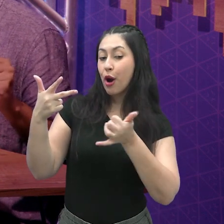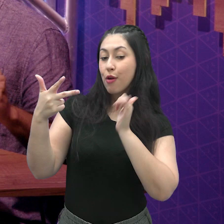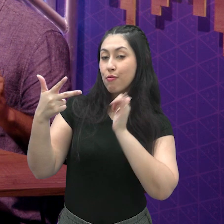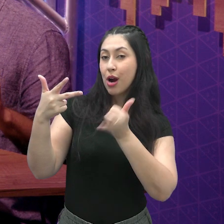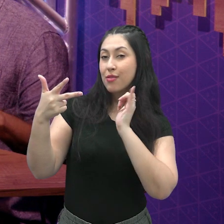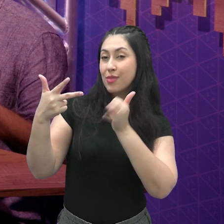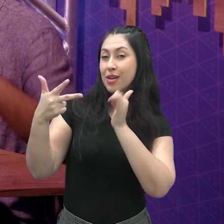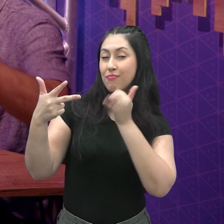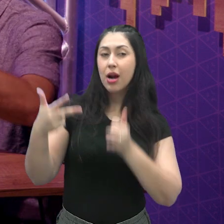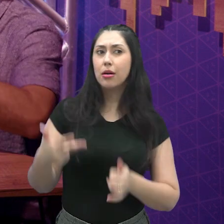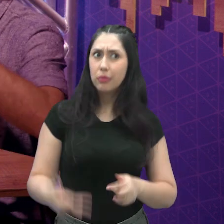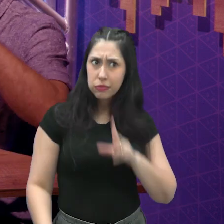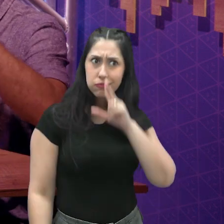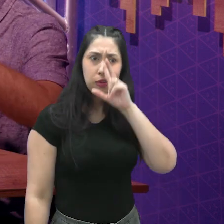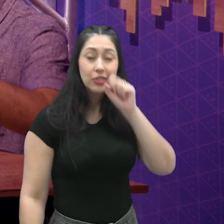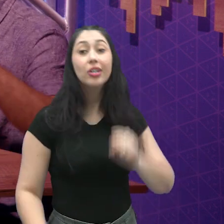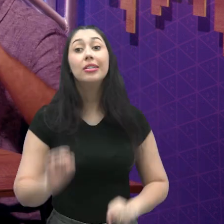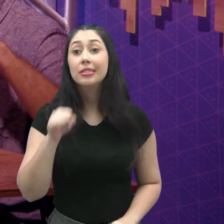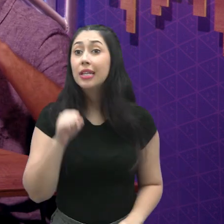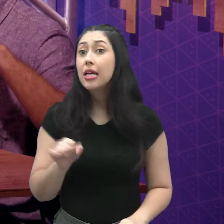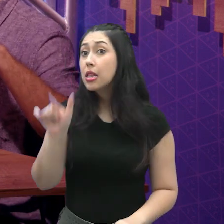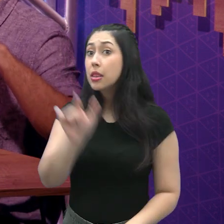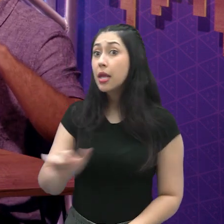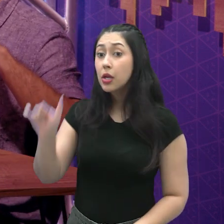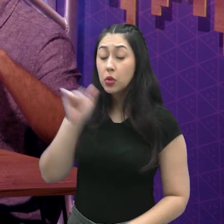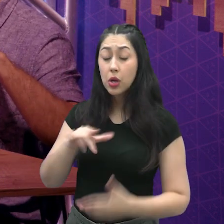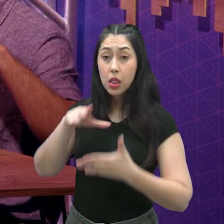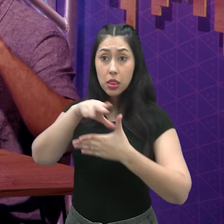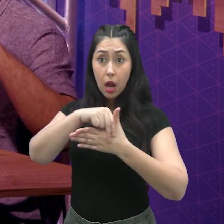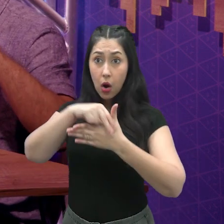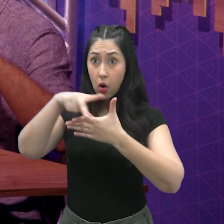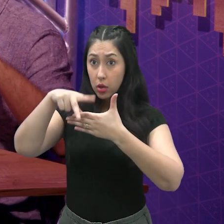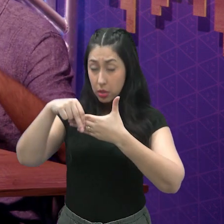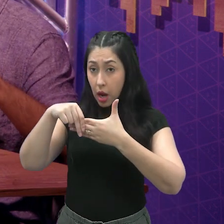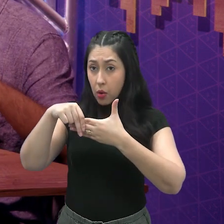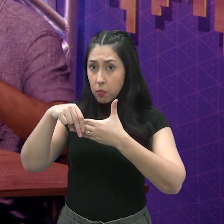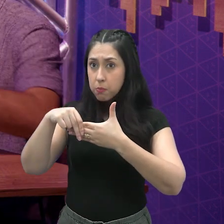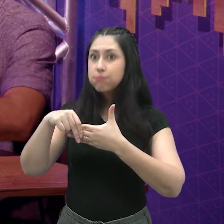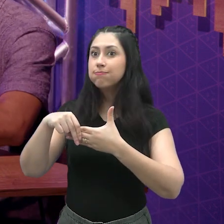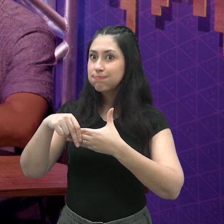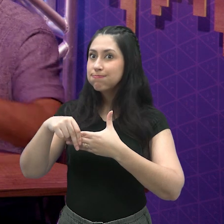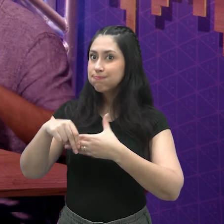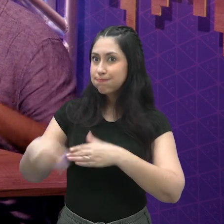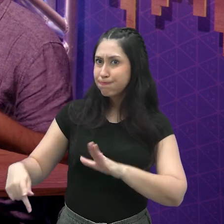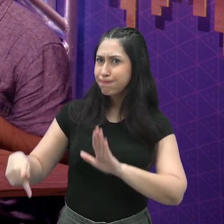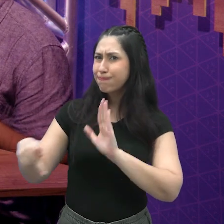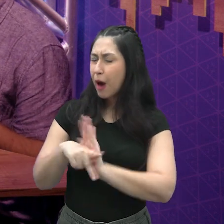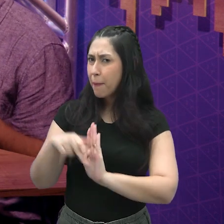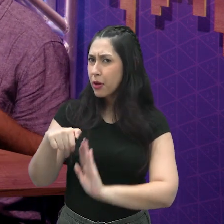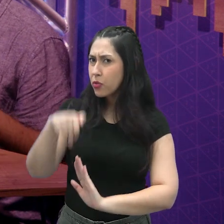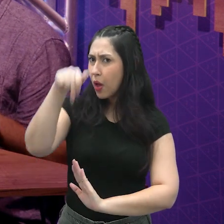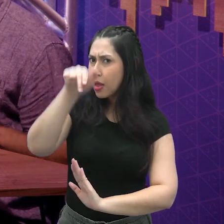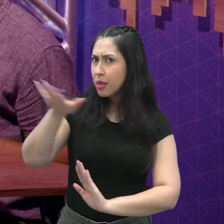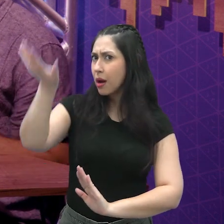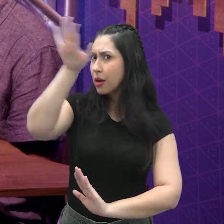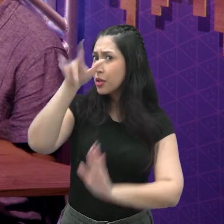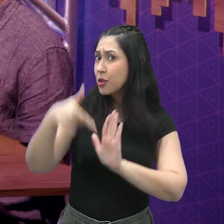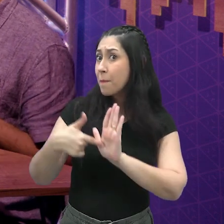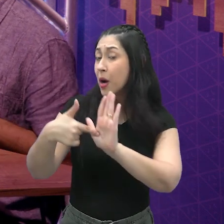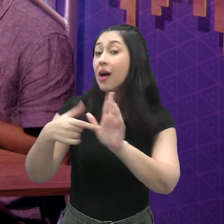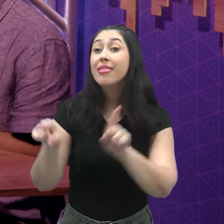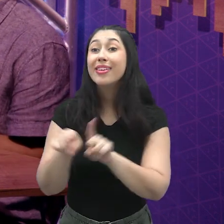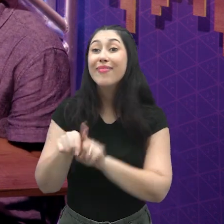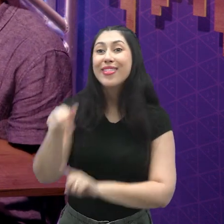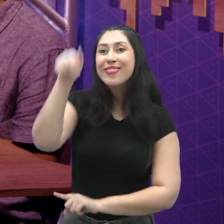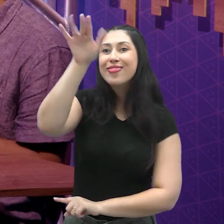histórias. Então, assim, muito até forte. Literatura de cordel, por exemplo, que é bem característico do Nordeste, ele traz isso,